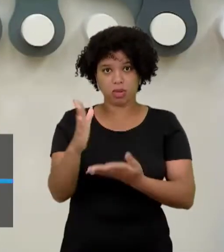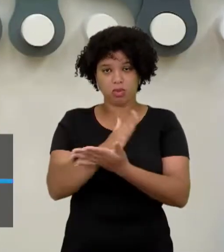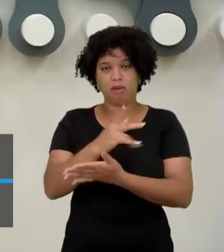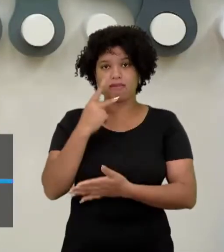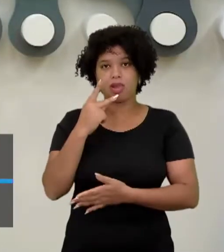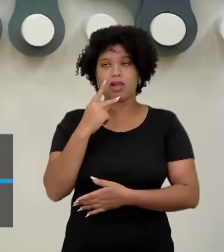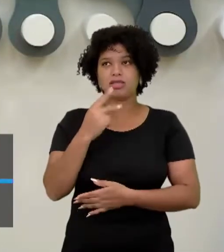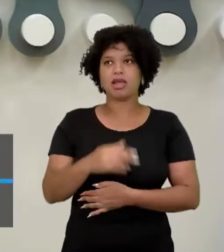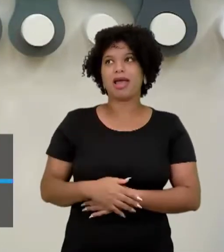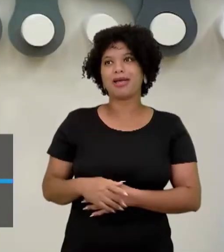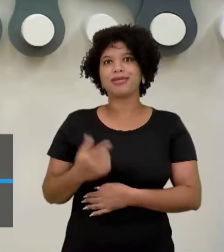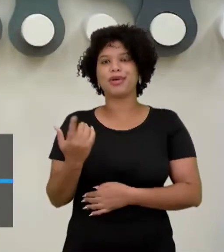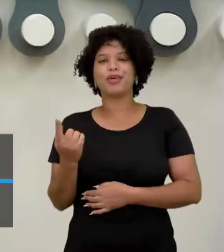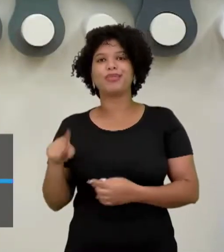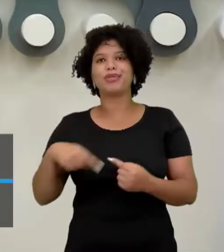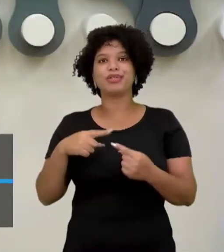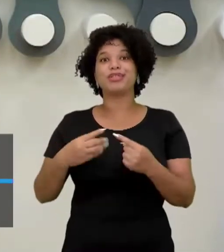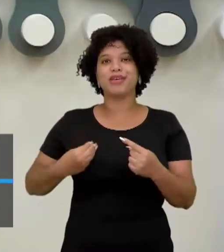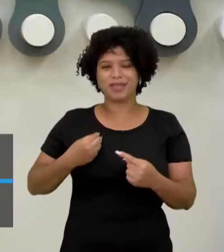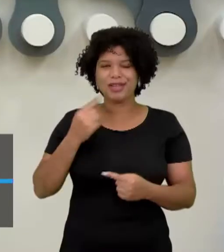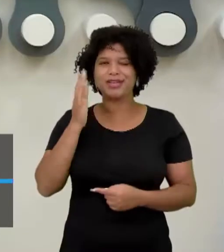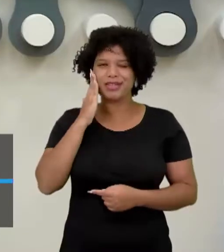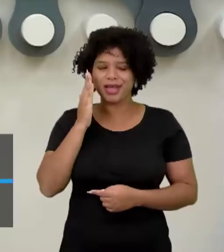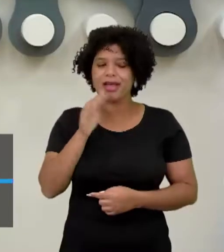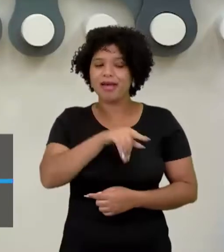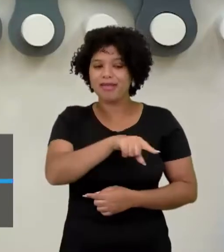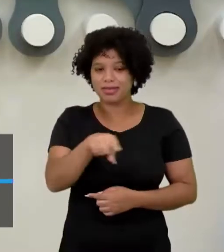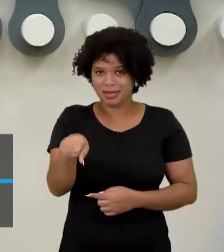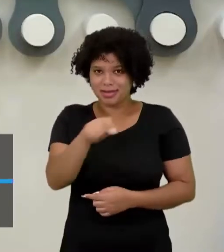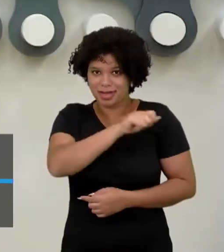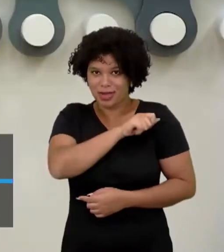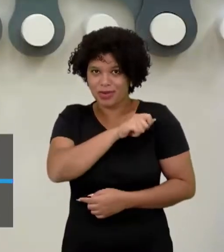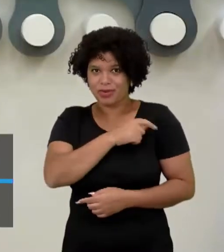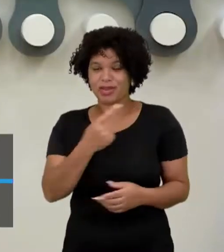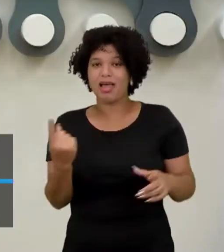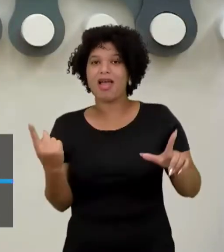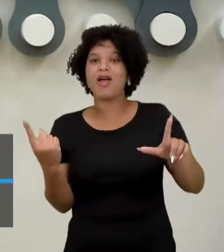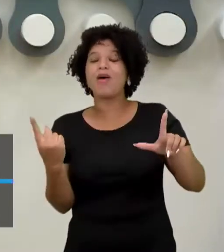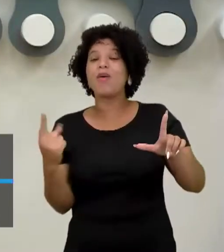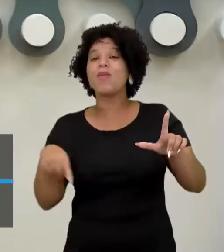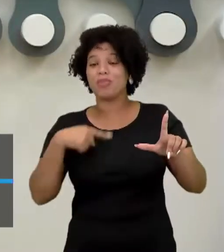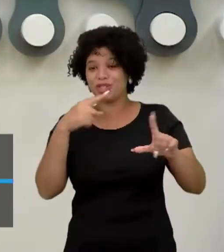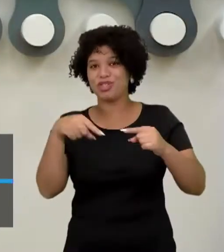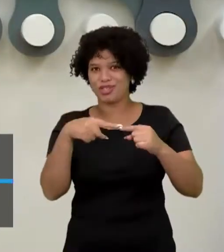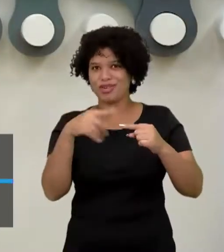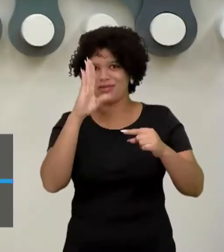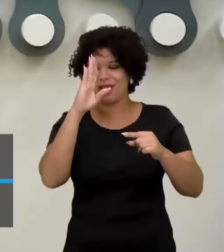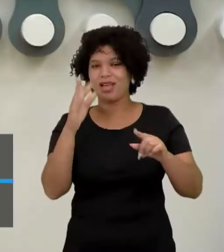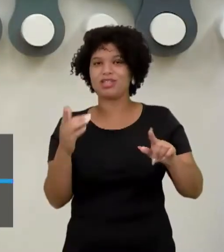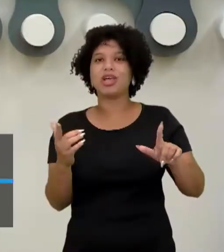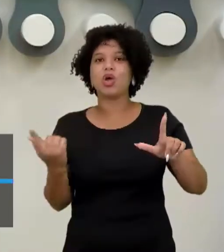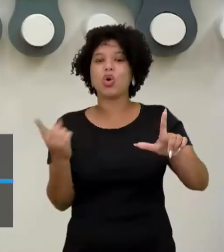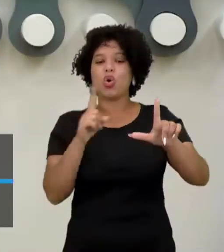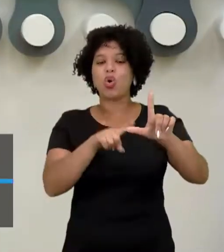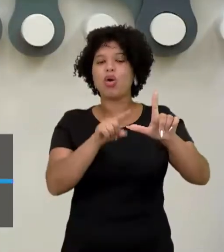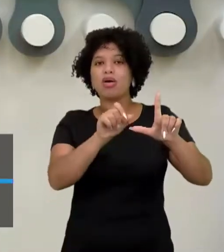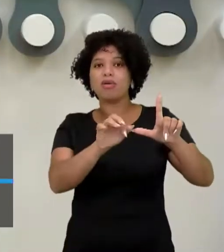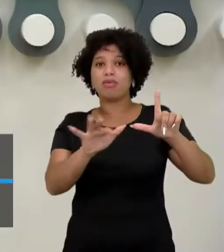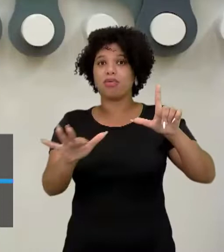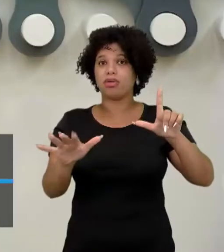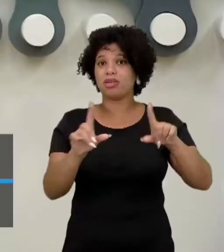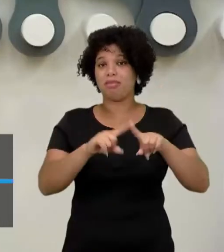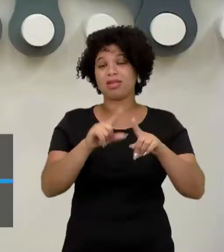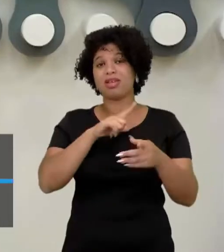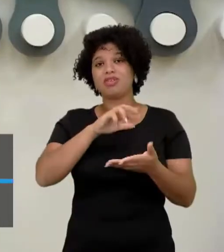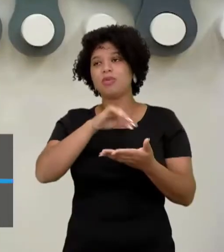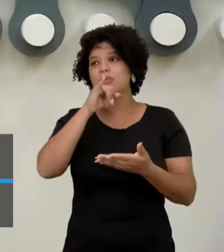falam que sonham ser influencers, né? Quando a gente saiu da escola já existia muito essa conversa. E hoje a gente vê influencers como o Whindersson Nunes, entre